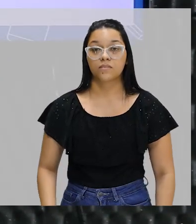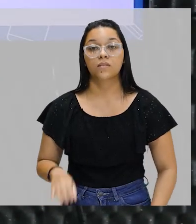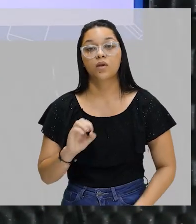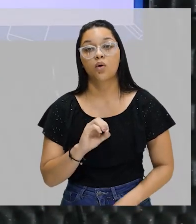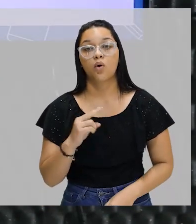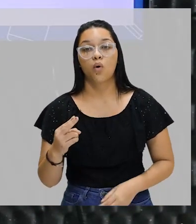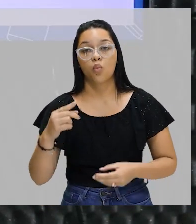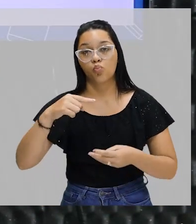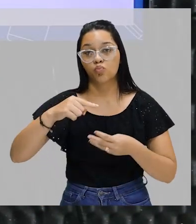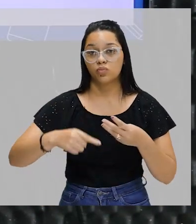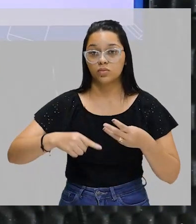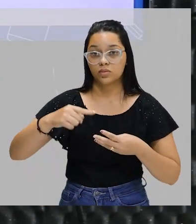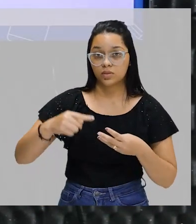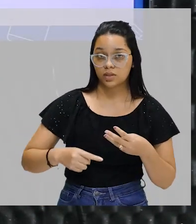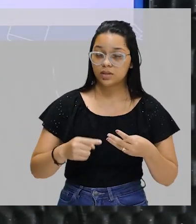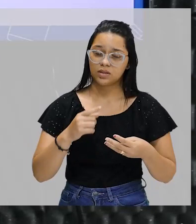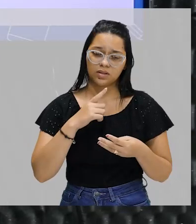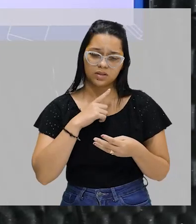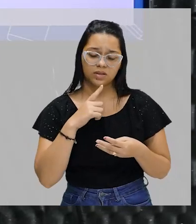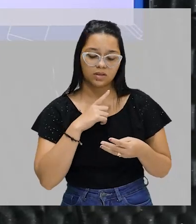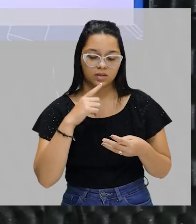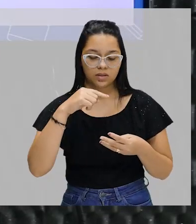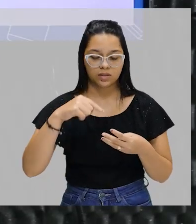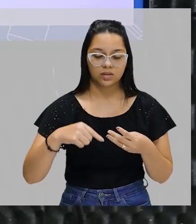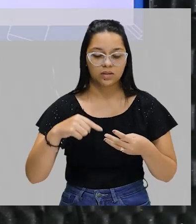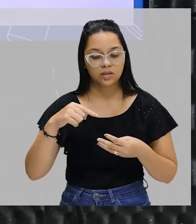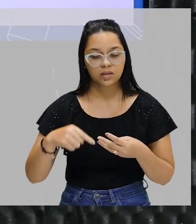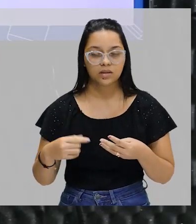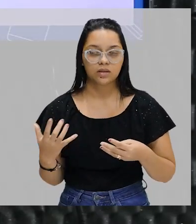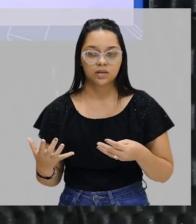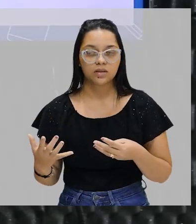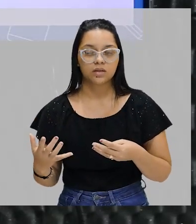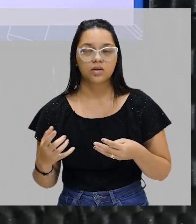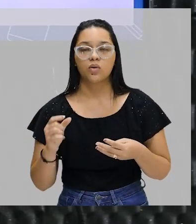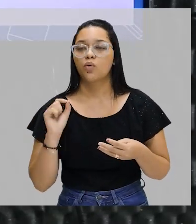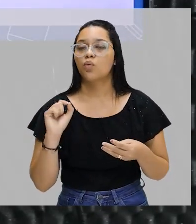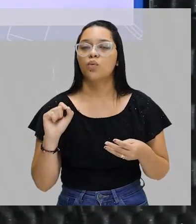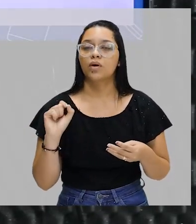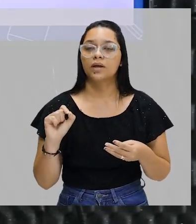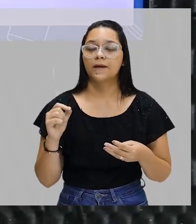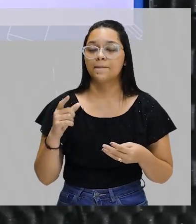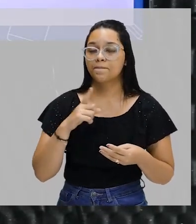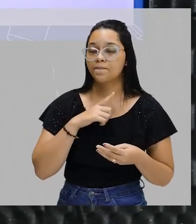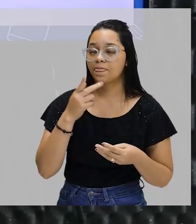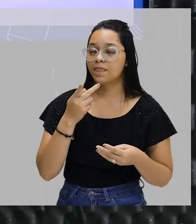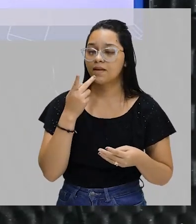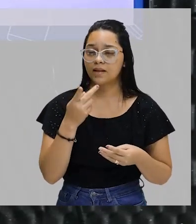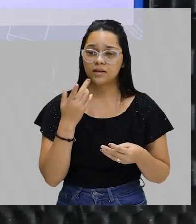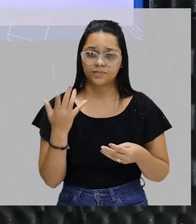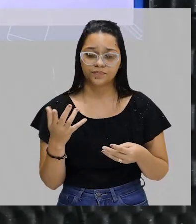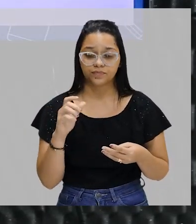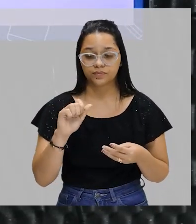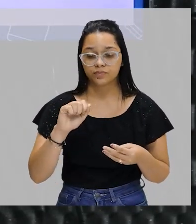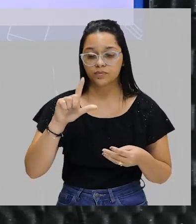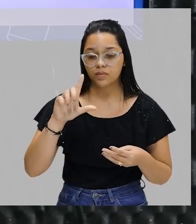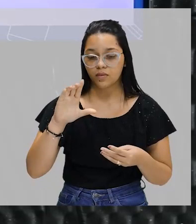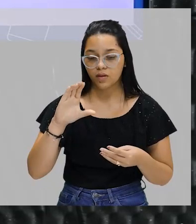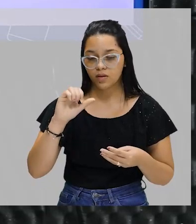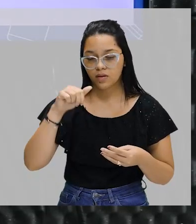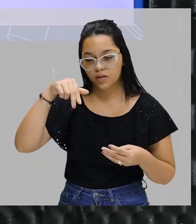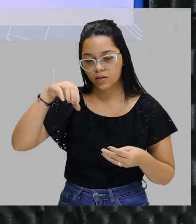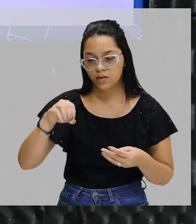3 extremidades. A partir de 3 extremidades, nós vamos dizer que o alcano ele